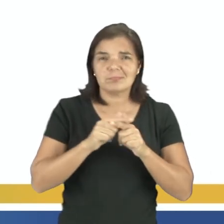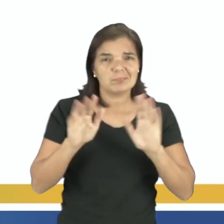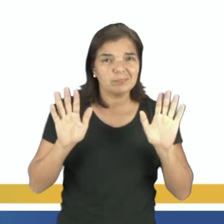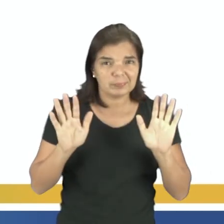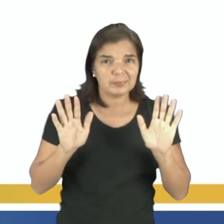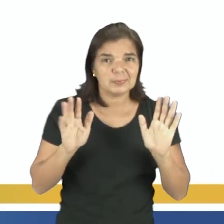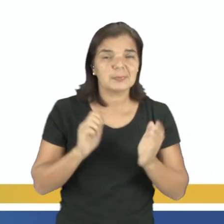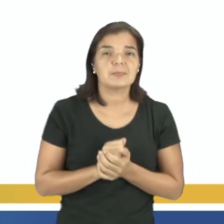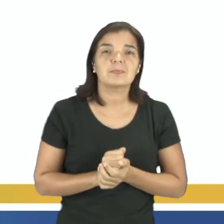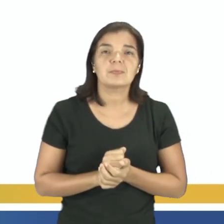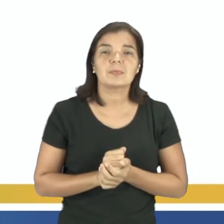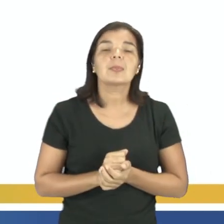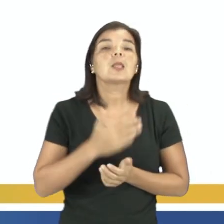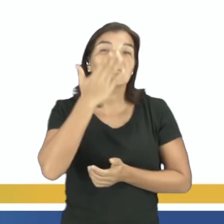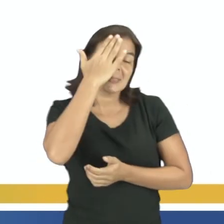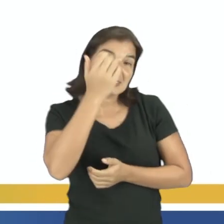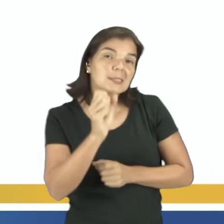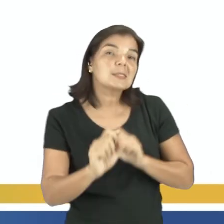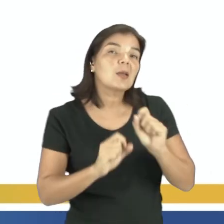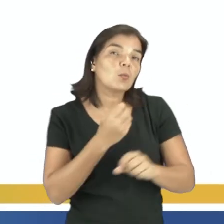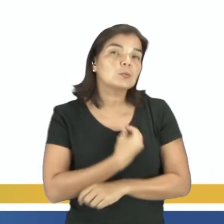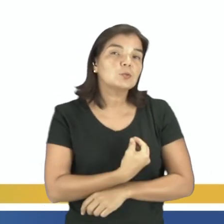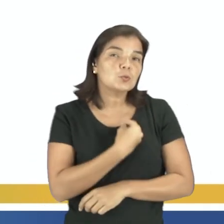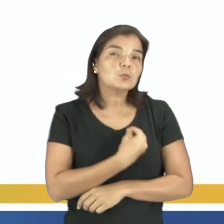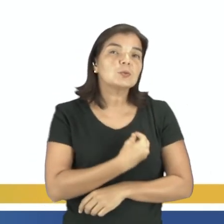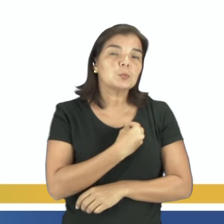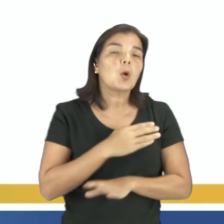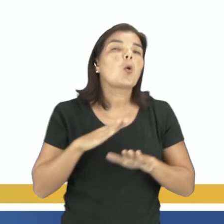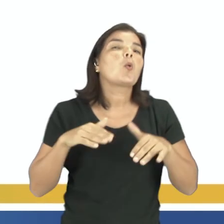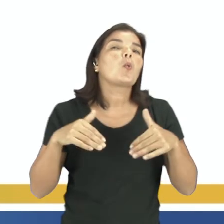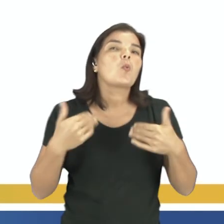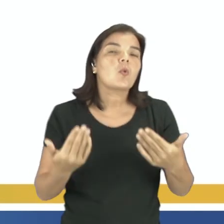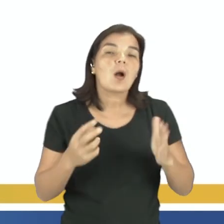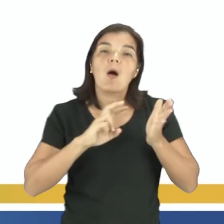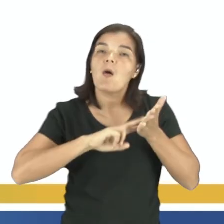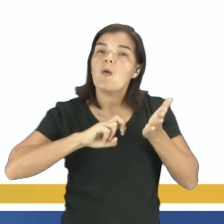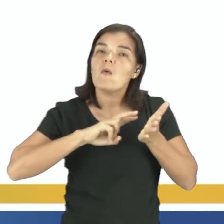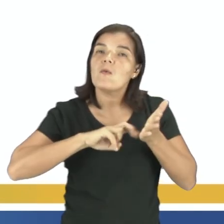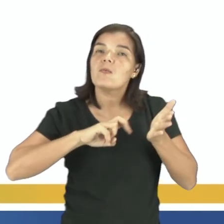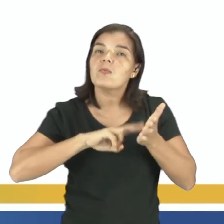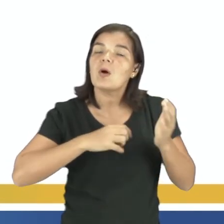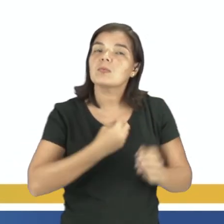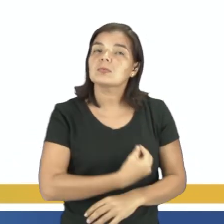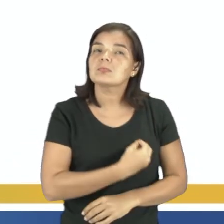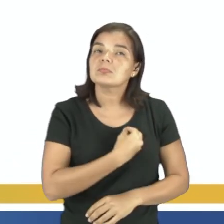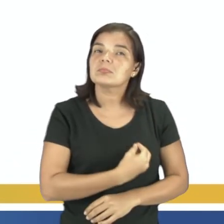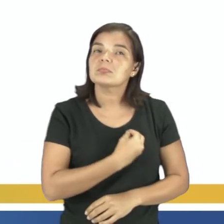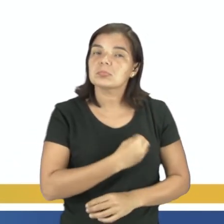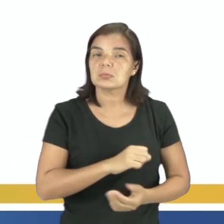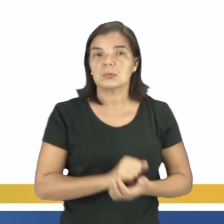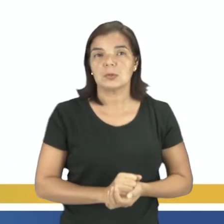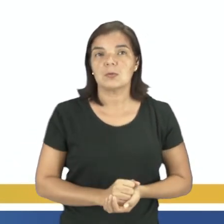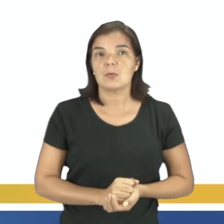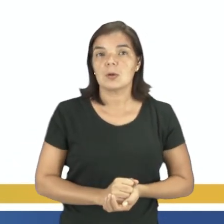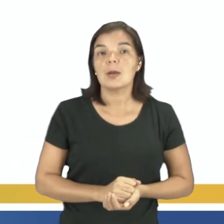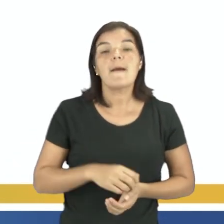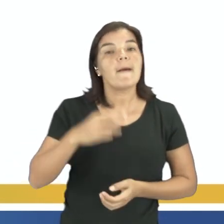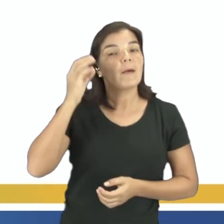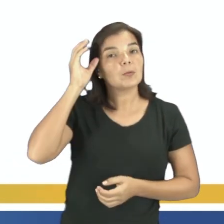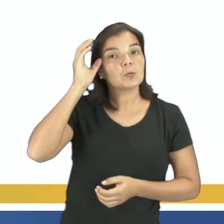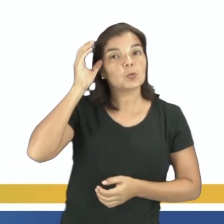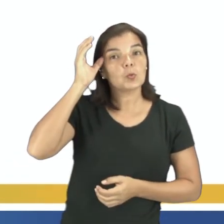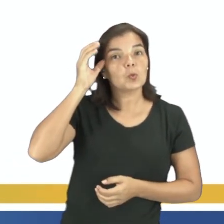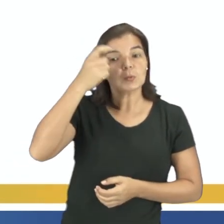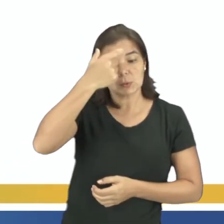Ó, o que a gente sabe do existencialismo? Qual que é o vocabulário existencialista? Consciência de